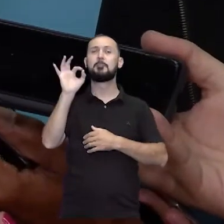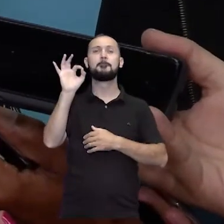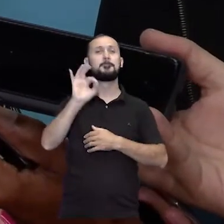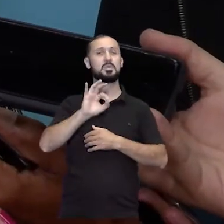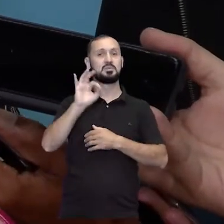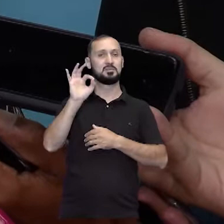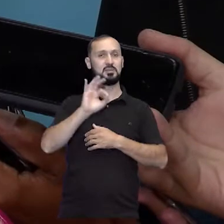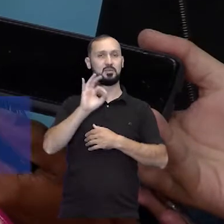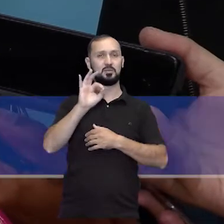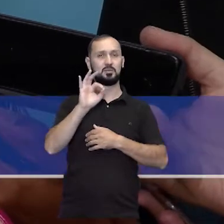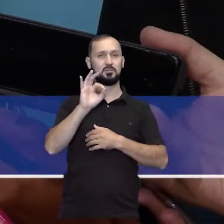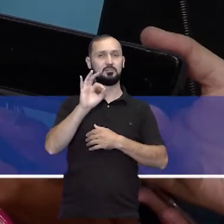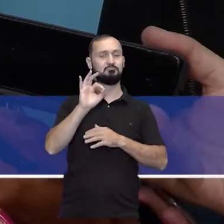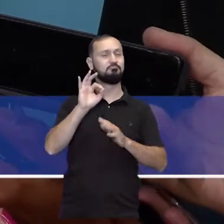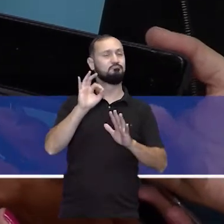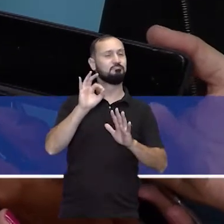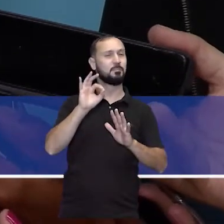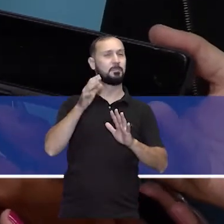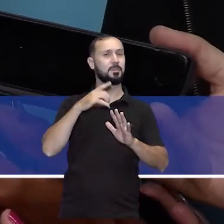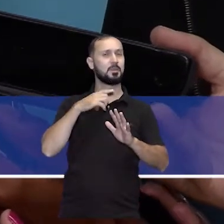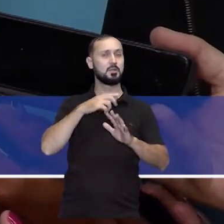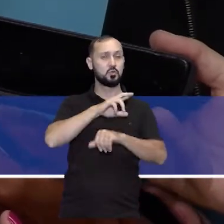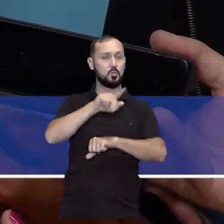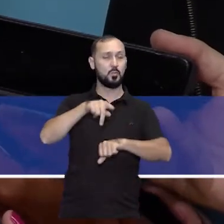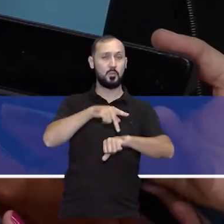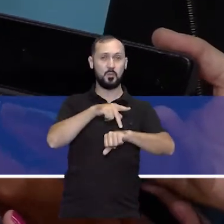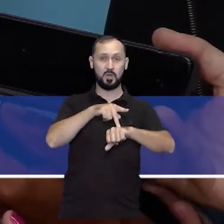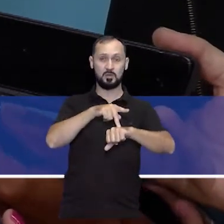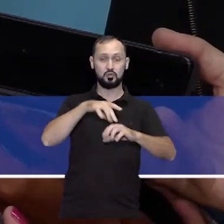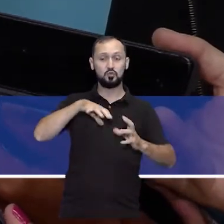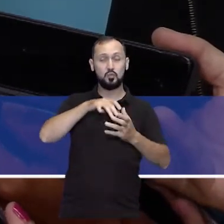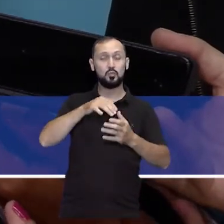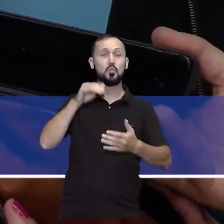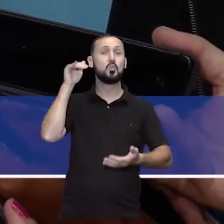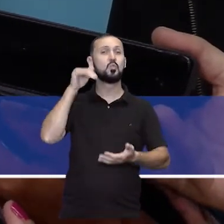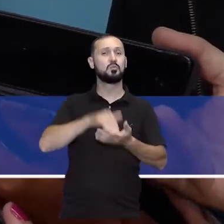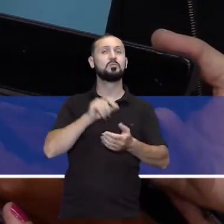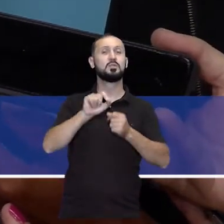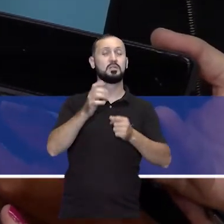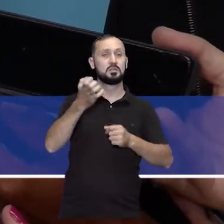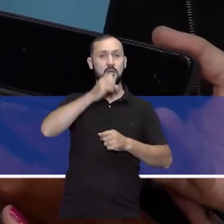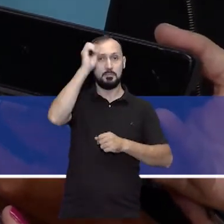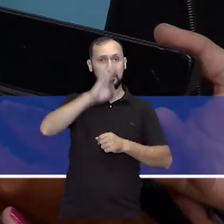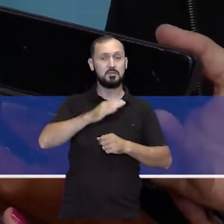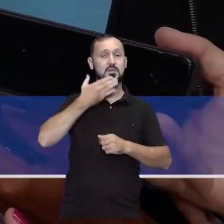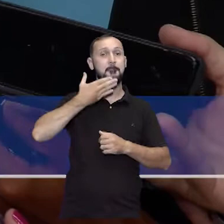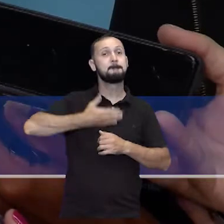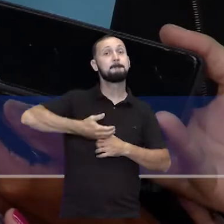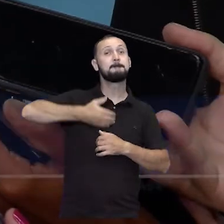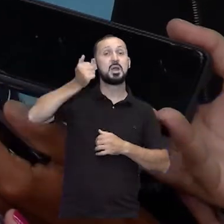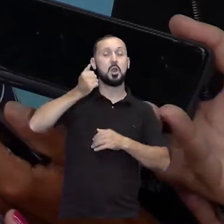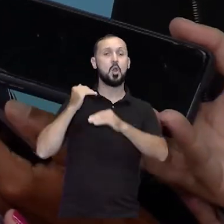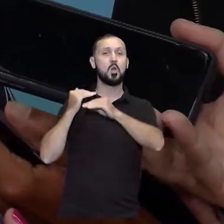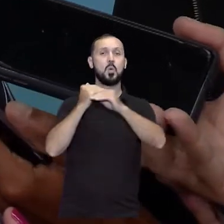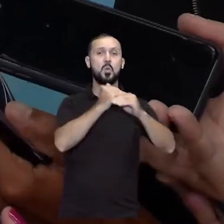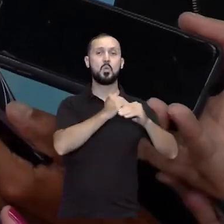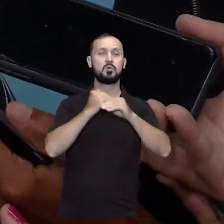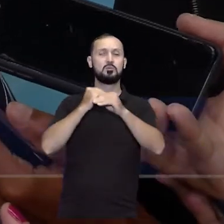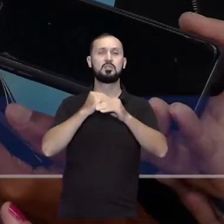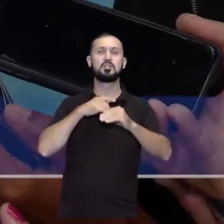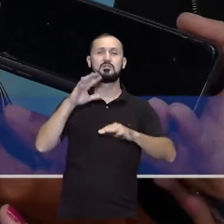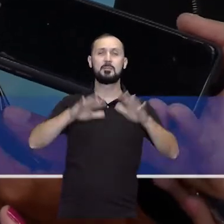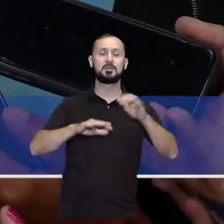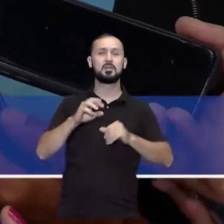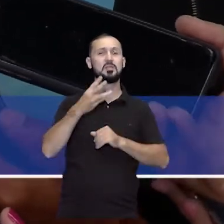de 15% e um dos últimos países do mundo, e nós sonhamos que o Brasil só vai ser um país